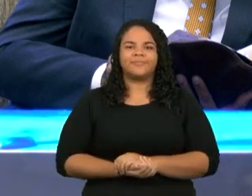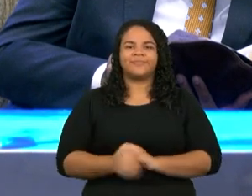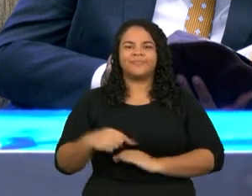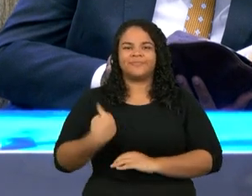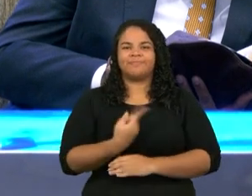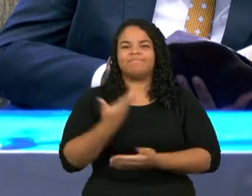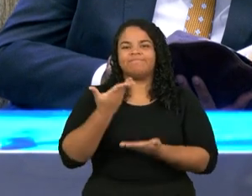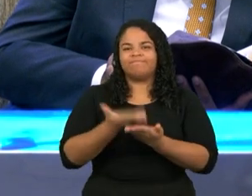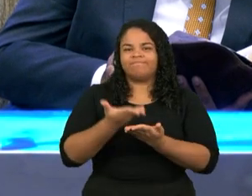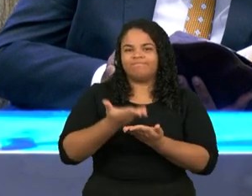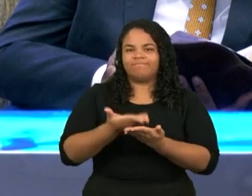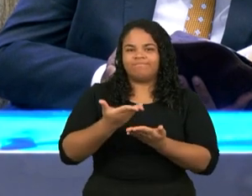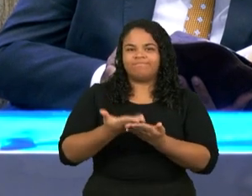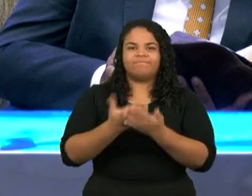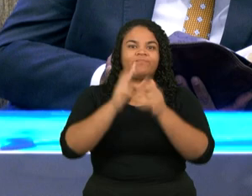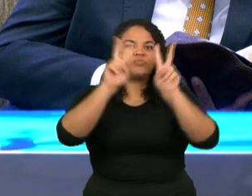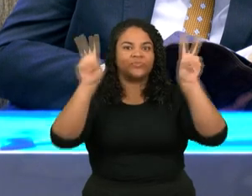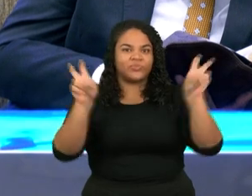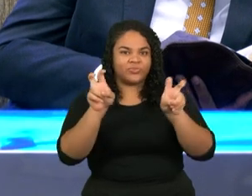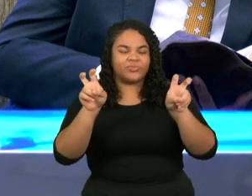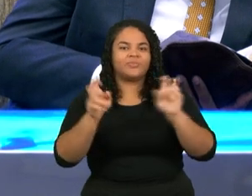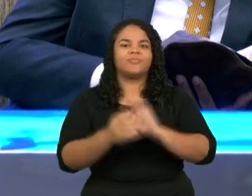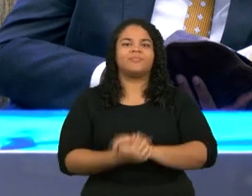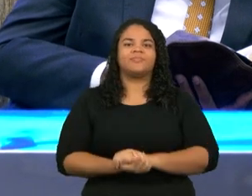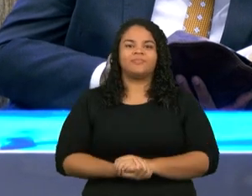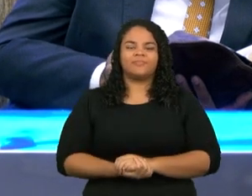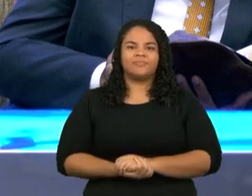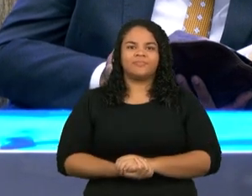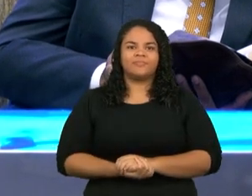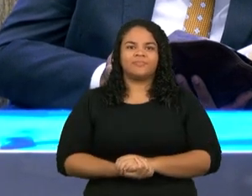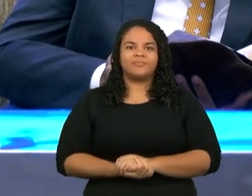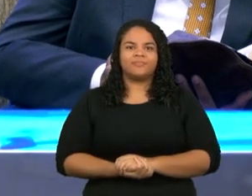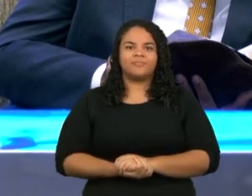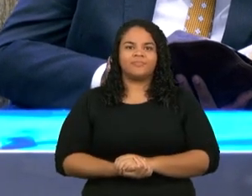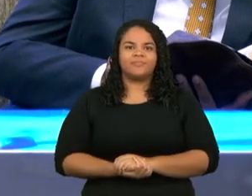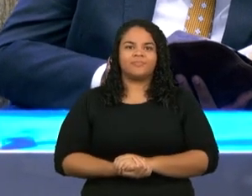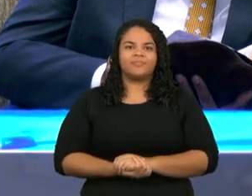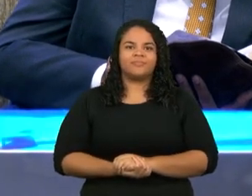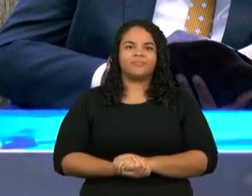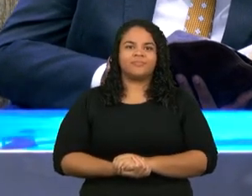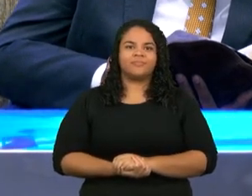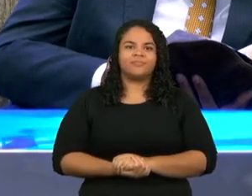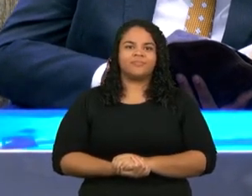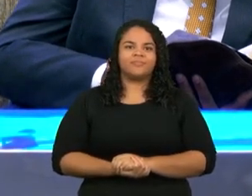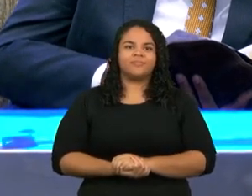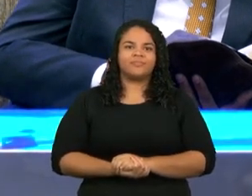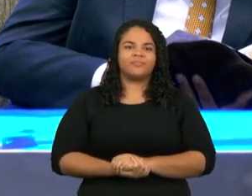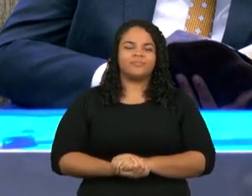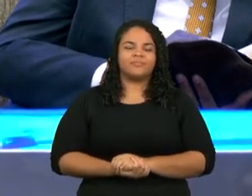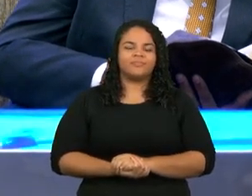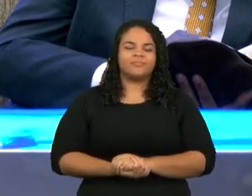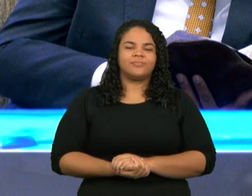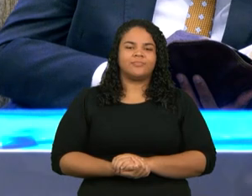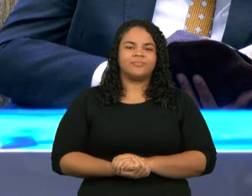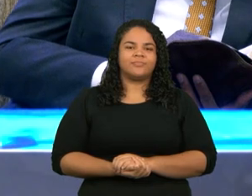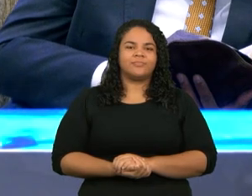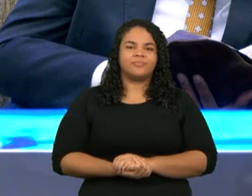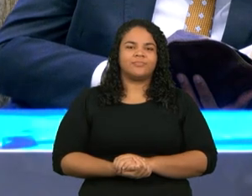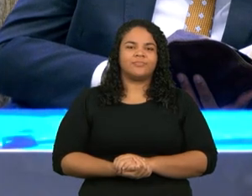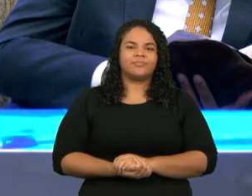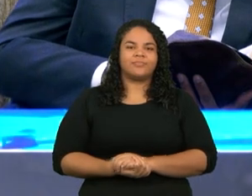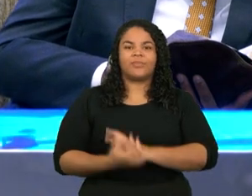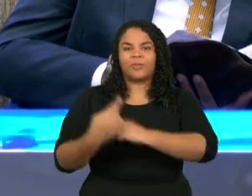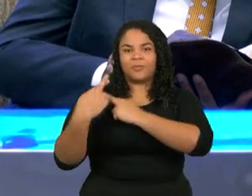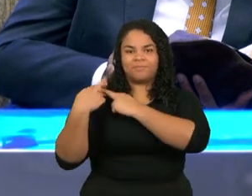sobre a responsabilidade que nós como líderes de lá como os